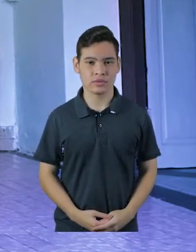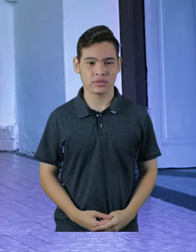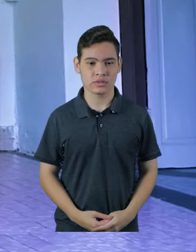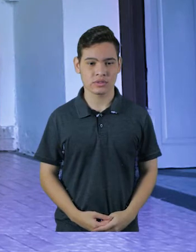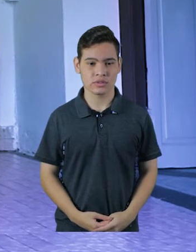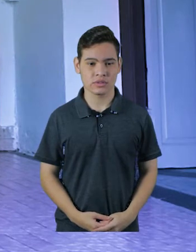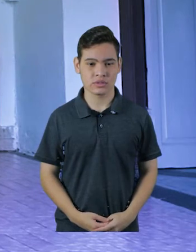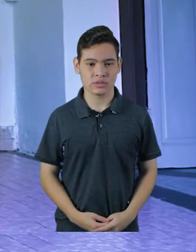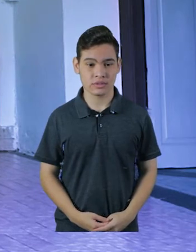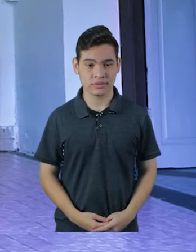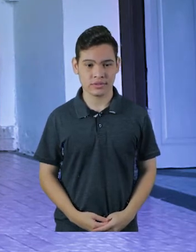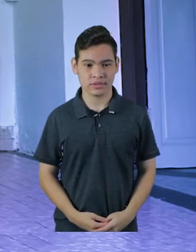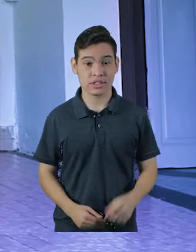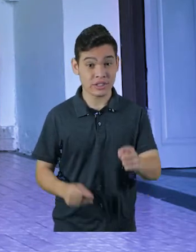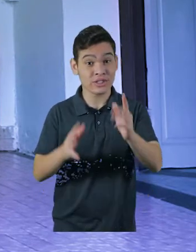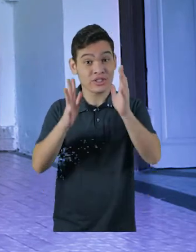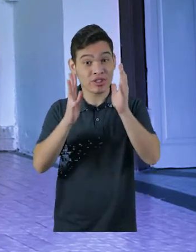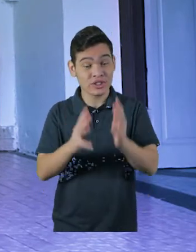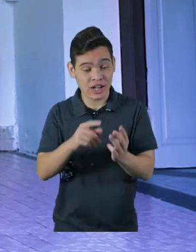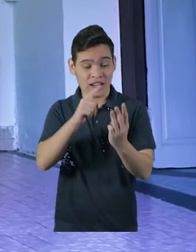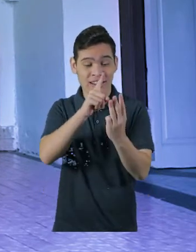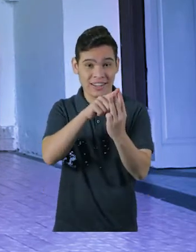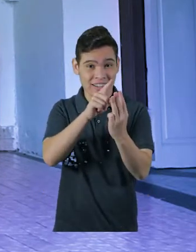já ondulou,